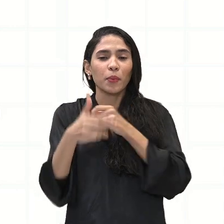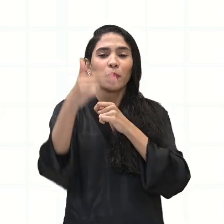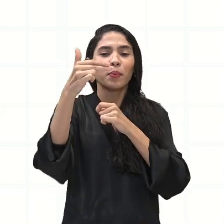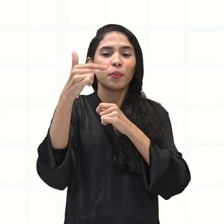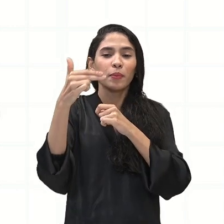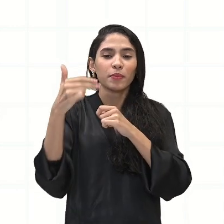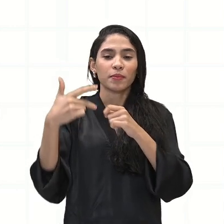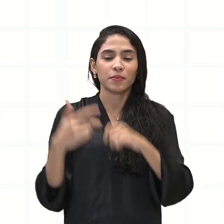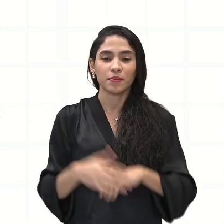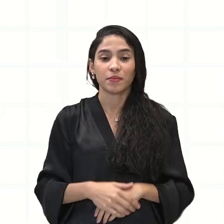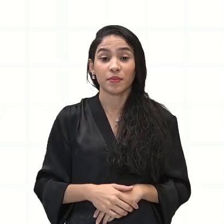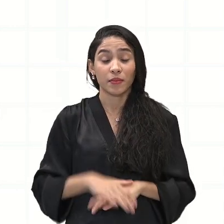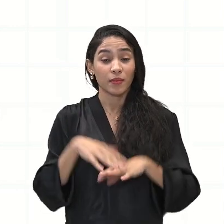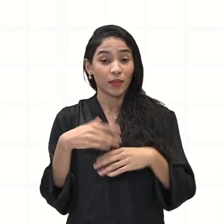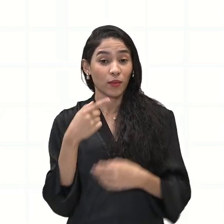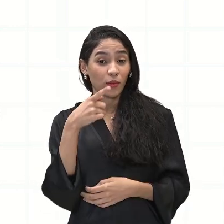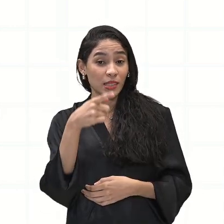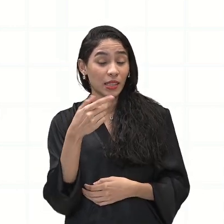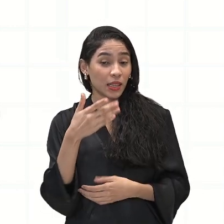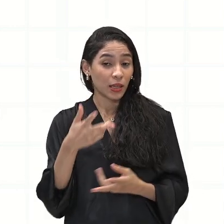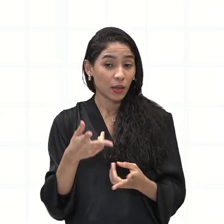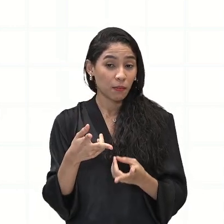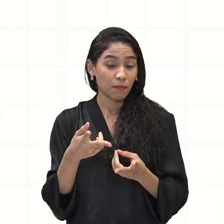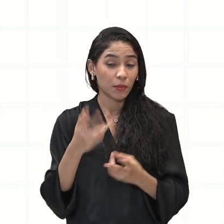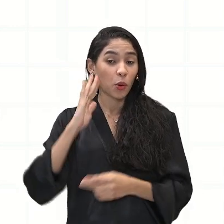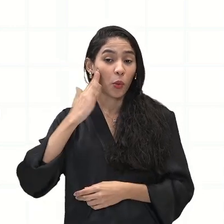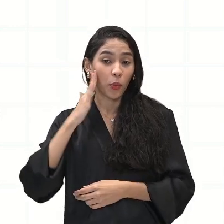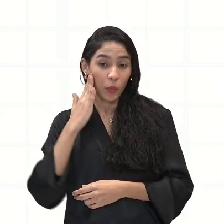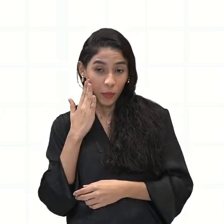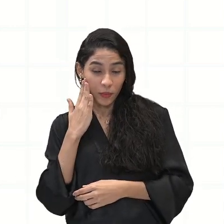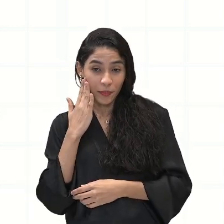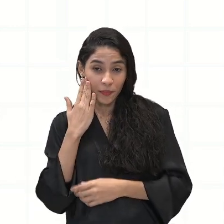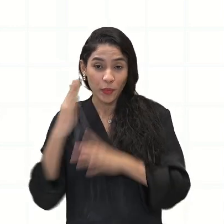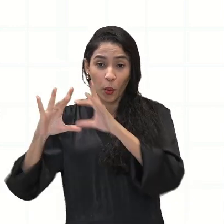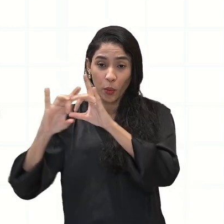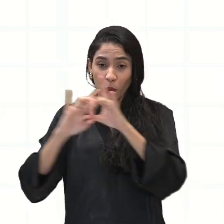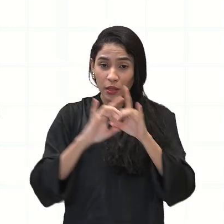para nós entendermos esse